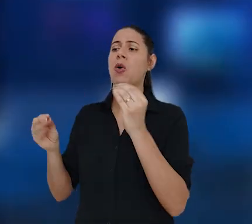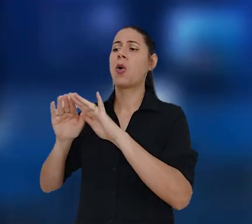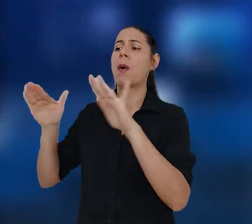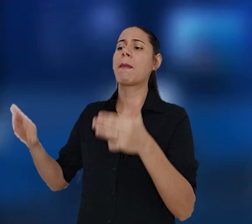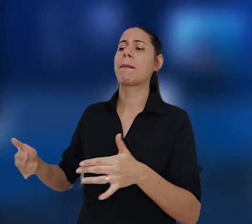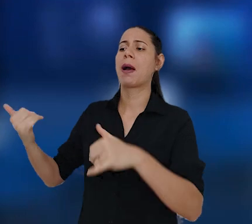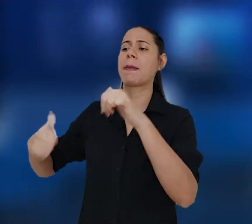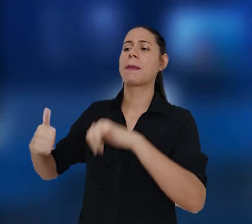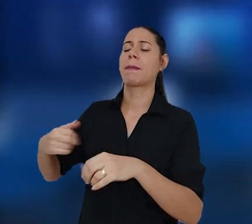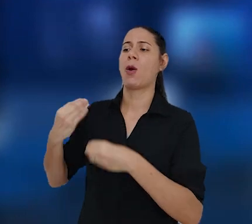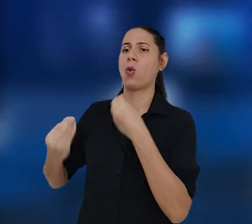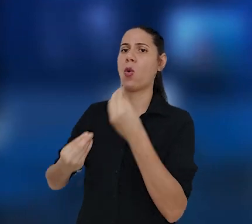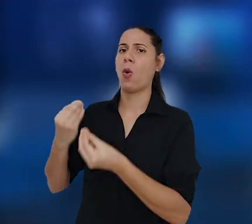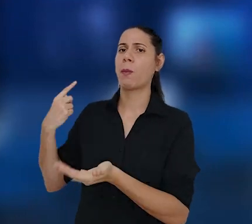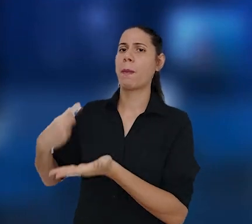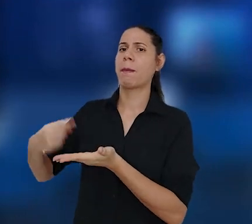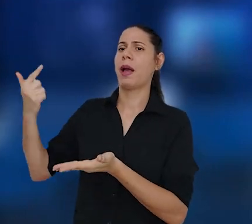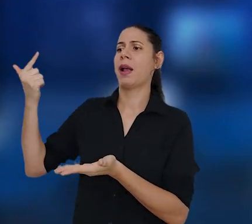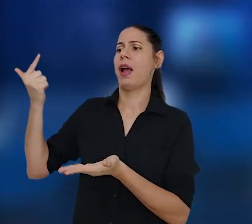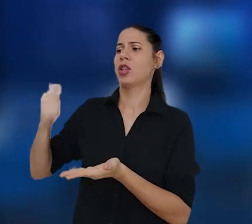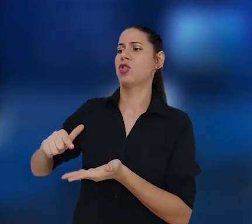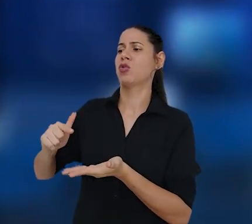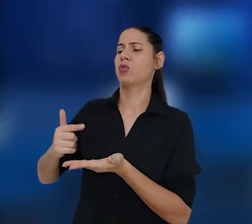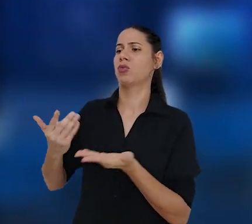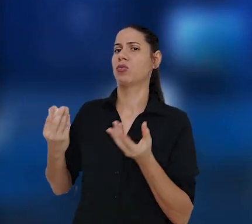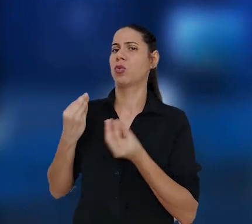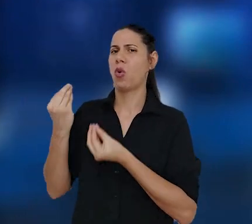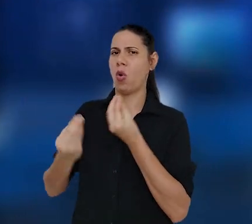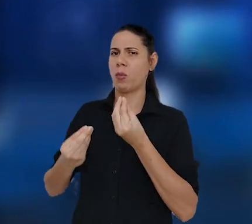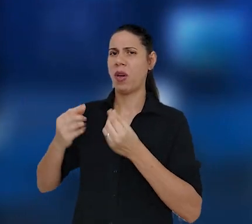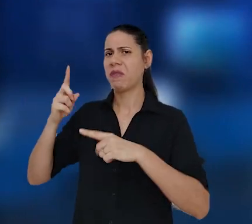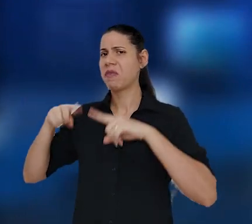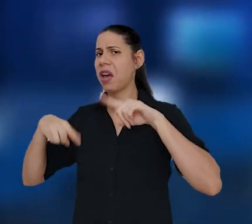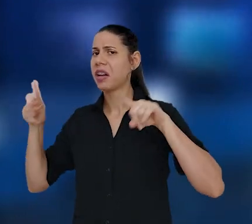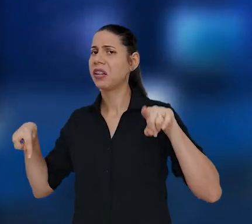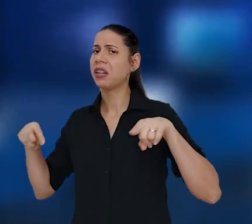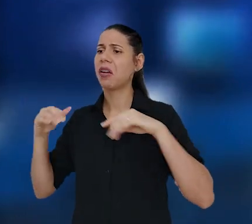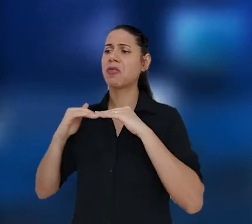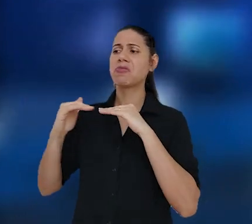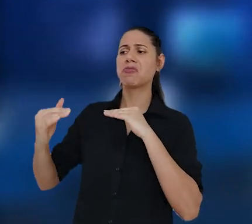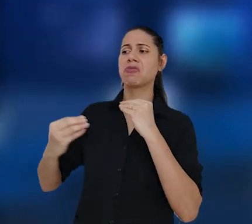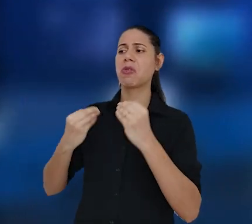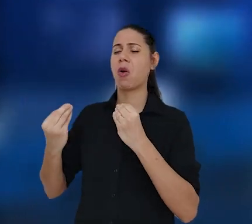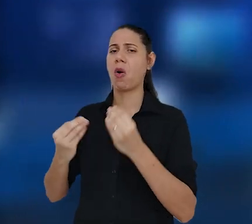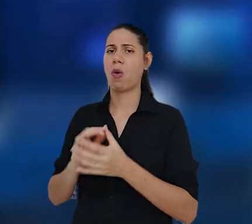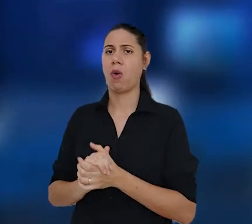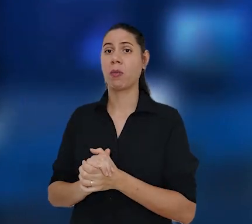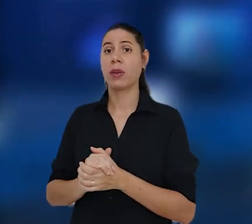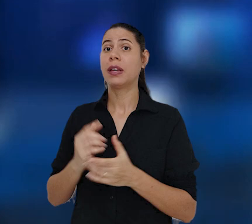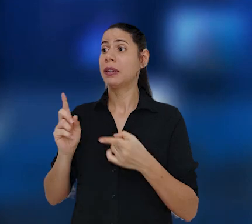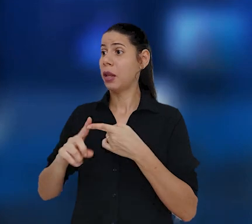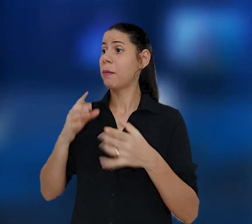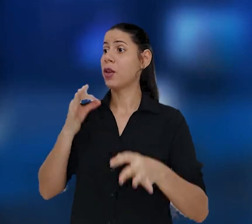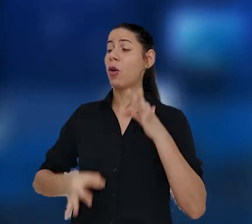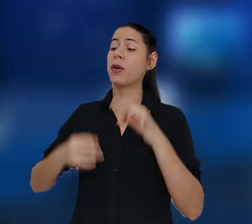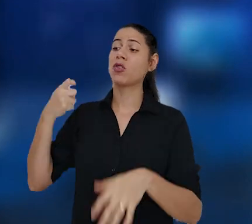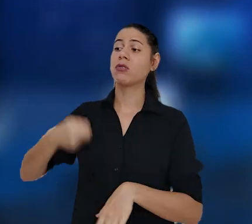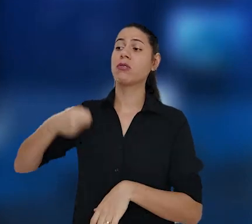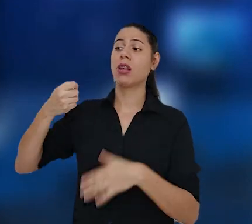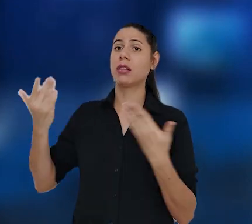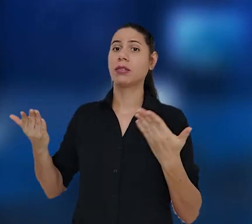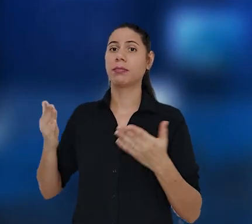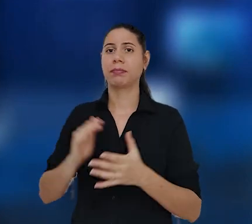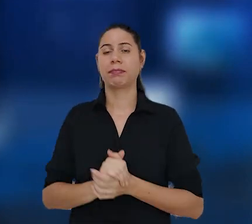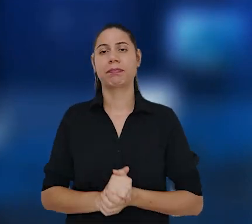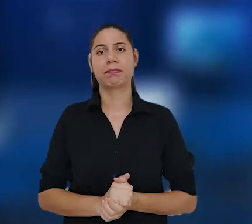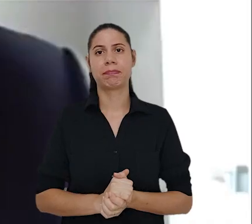têm procedido com relação à remarcação de exames em geral? Varia ou segue uma mesma linha? E como a Justiça vem